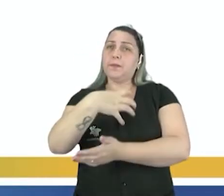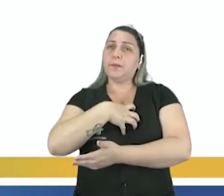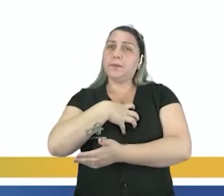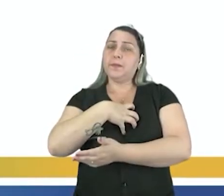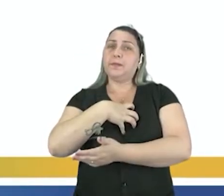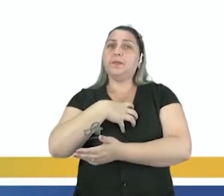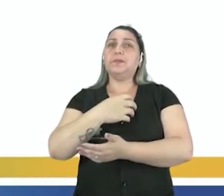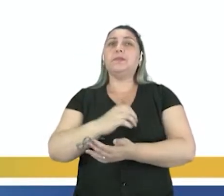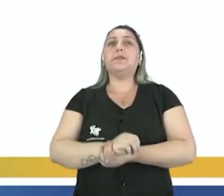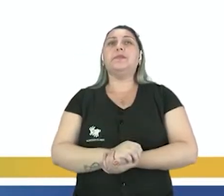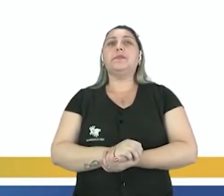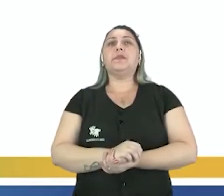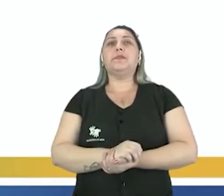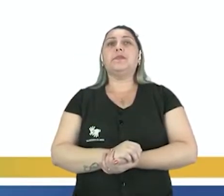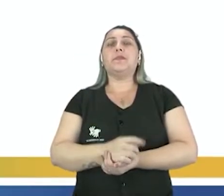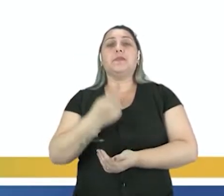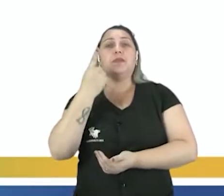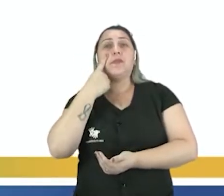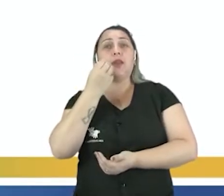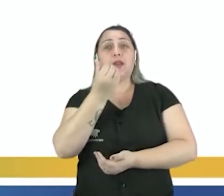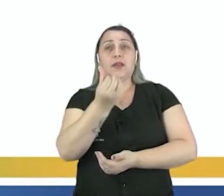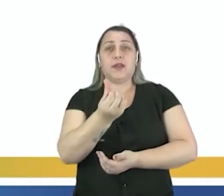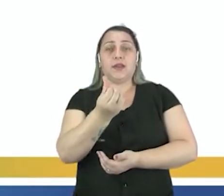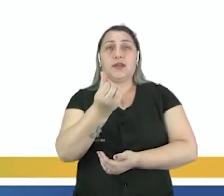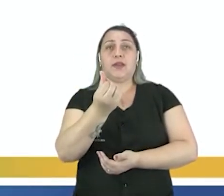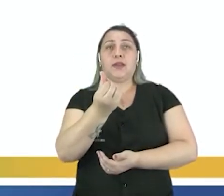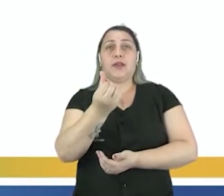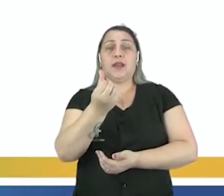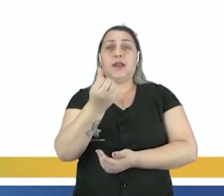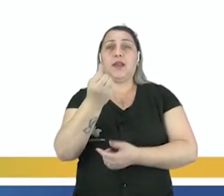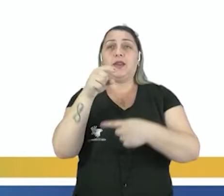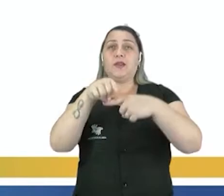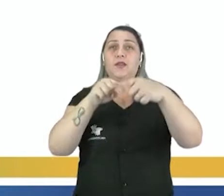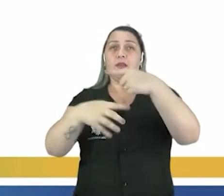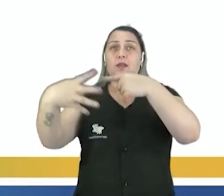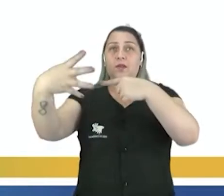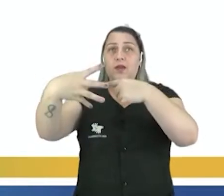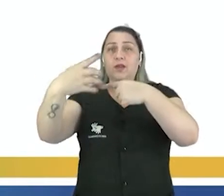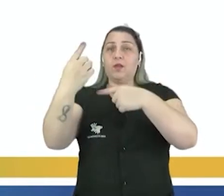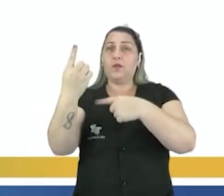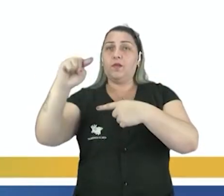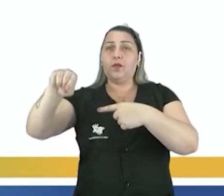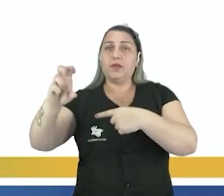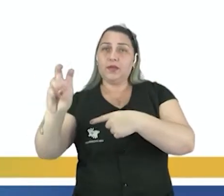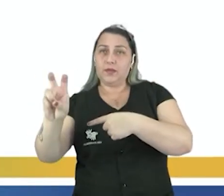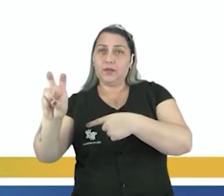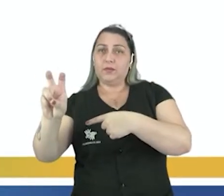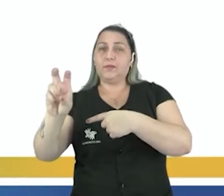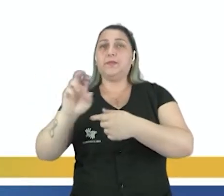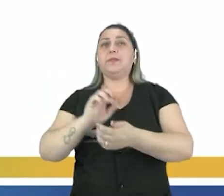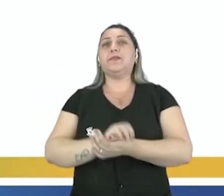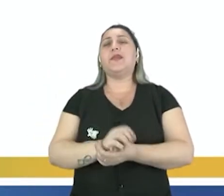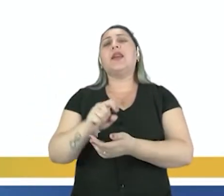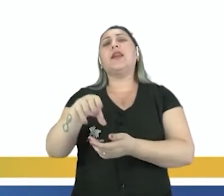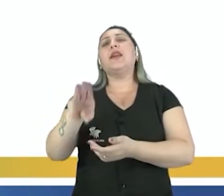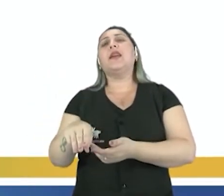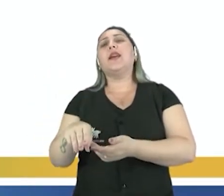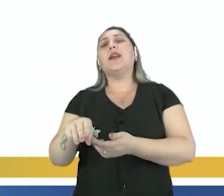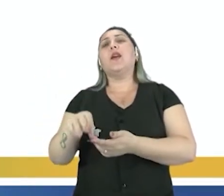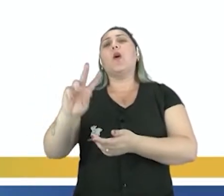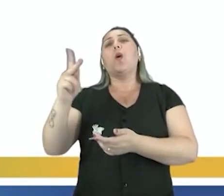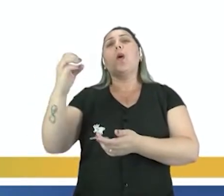Ó. E repare que 6 dividido para 4 dá 1,5. Quem seria o